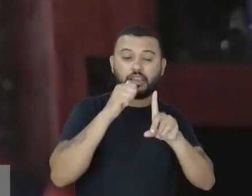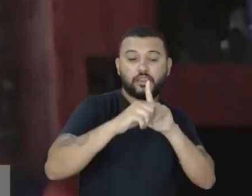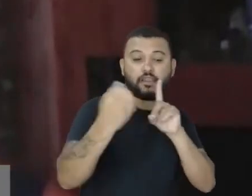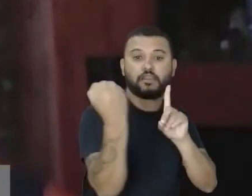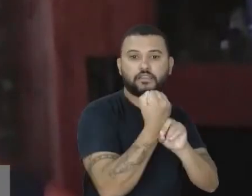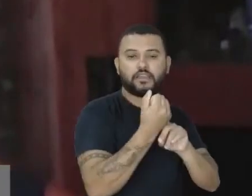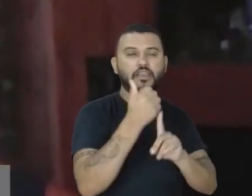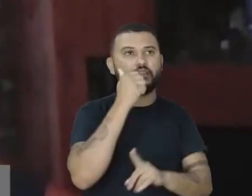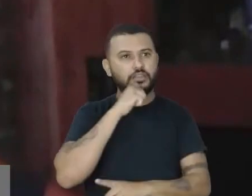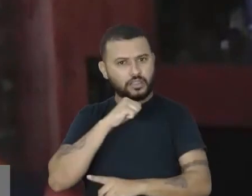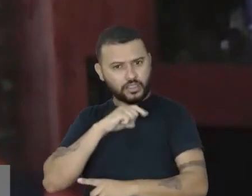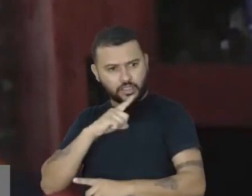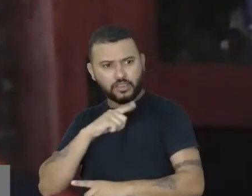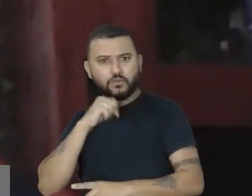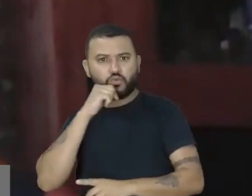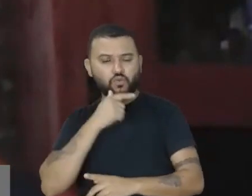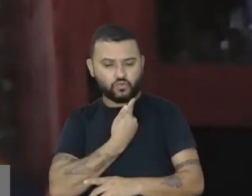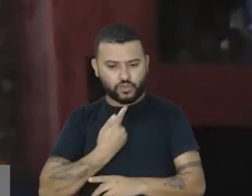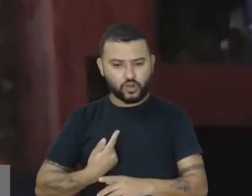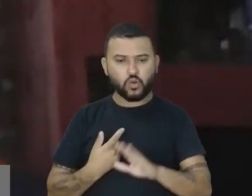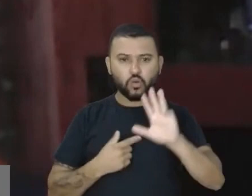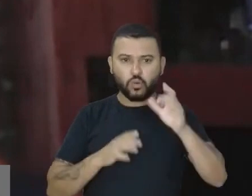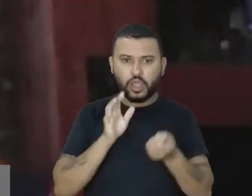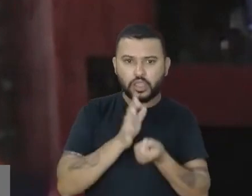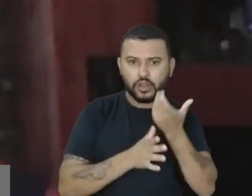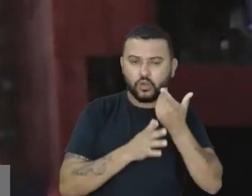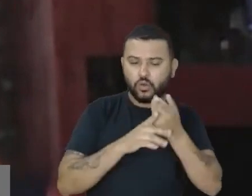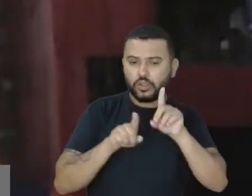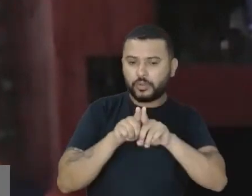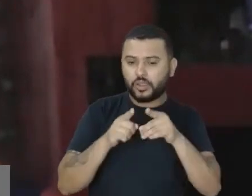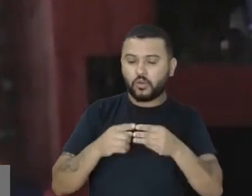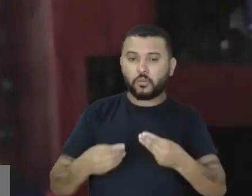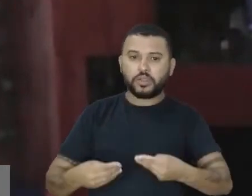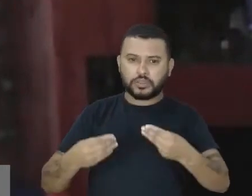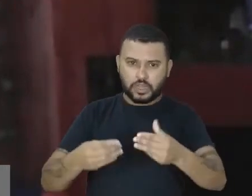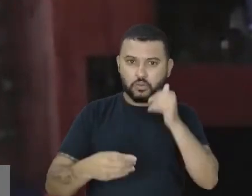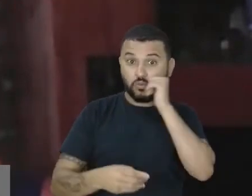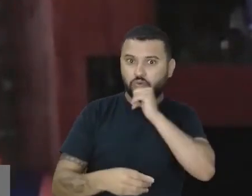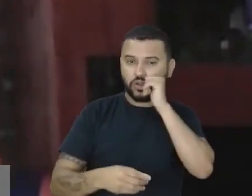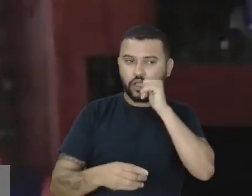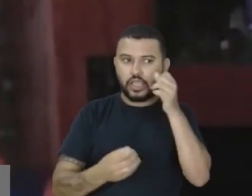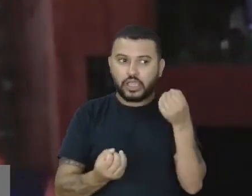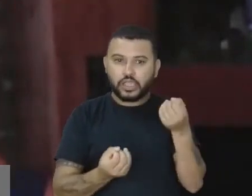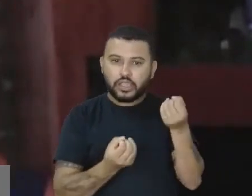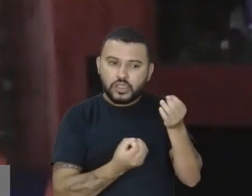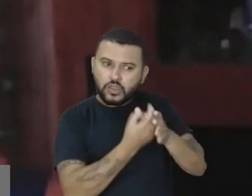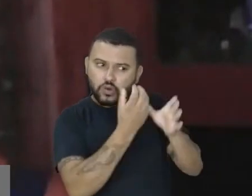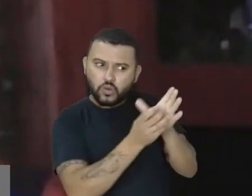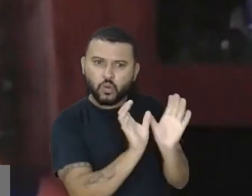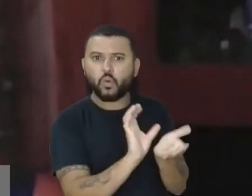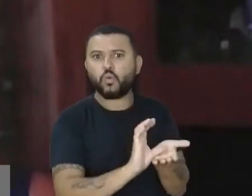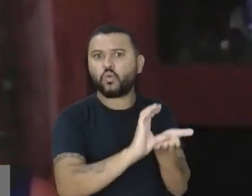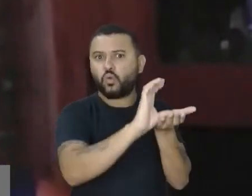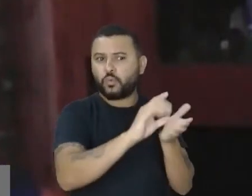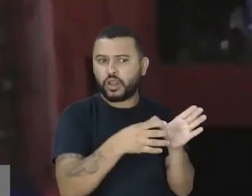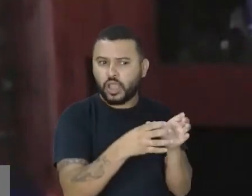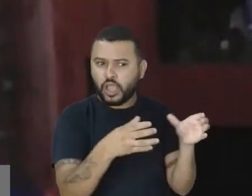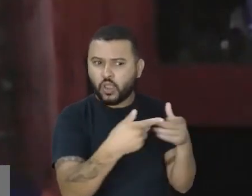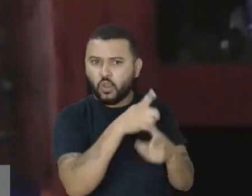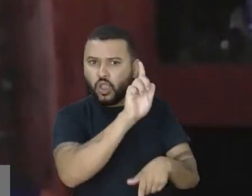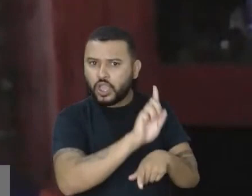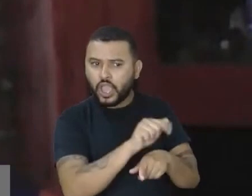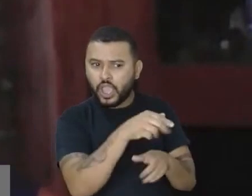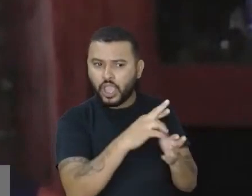lançado recentemente pelo governo Lula e pelo Ministério das Mulheres, e está sendo formado um grande comitê gestor que